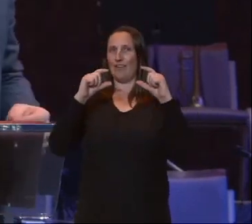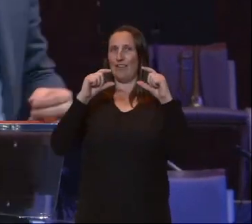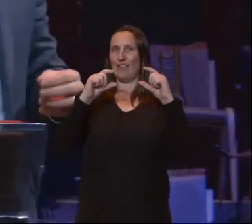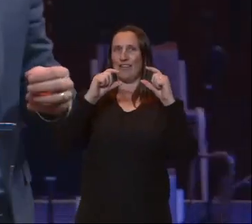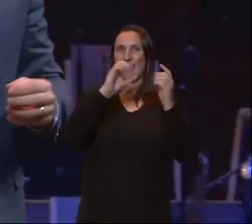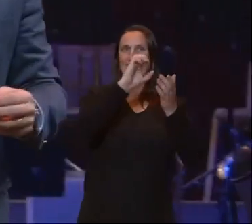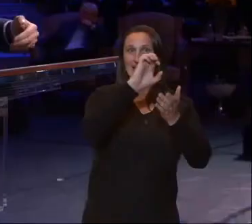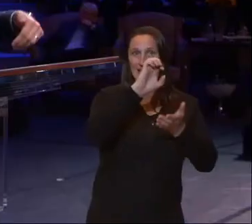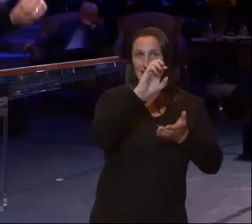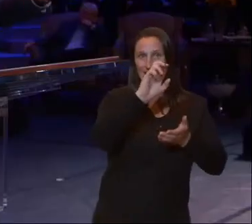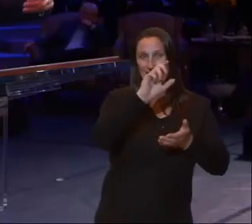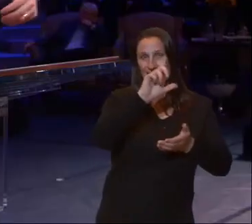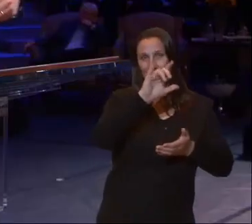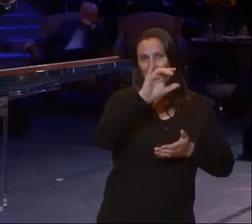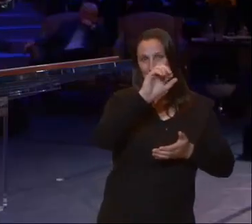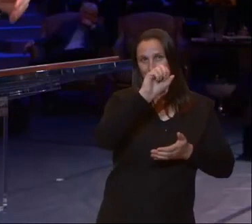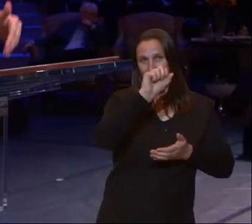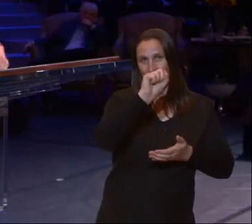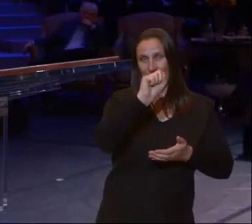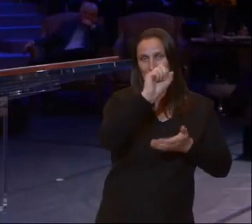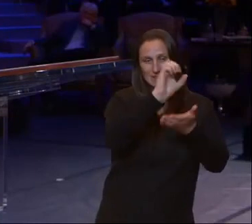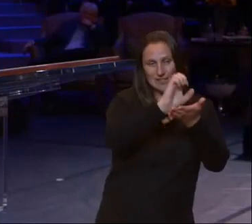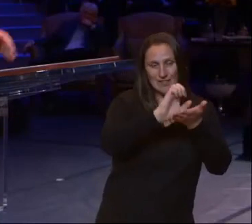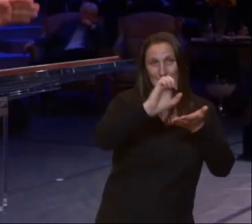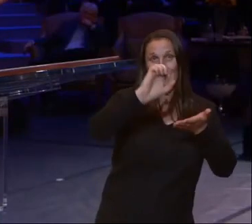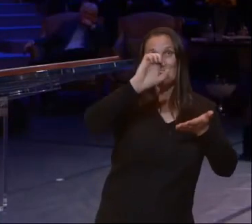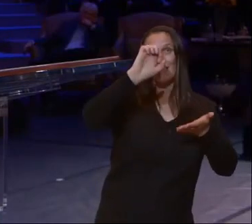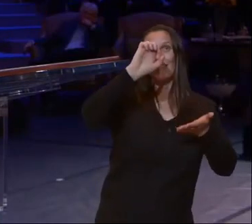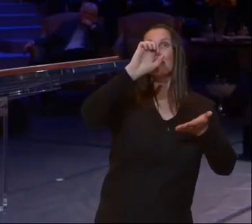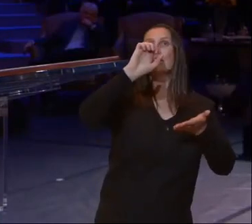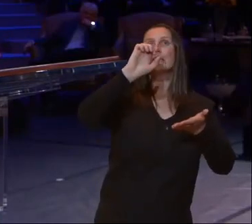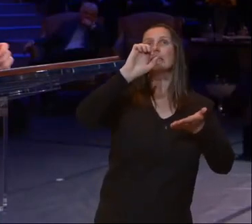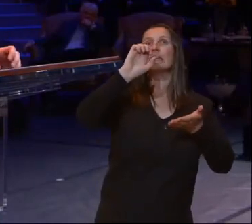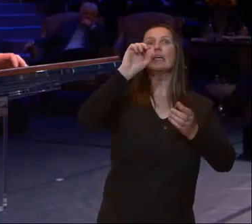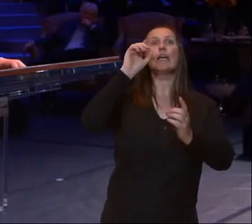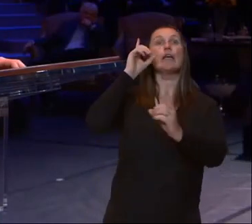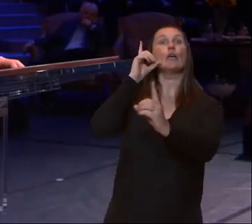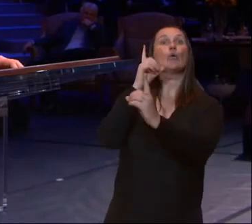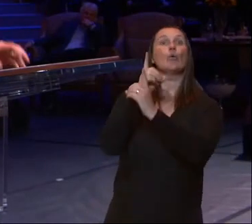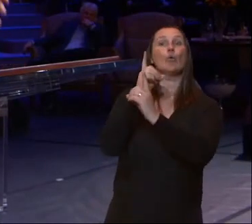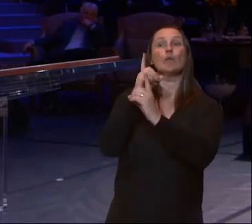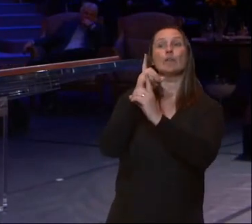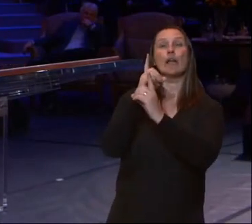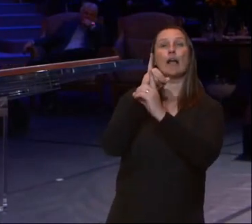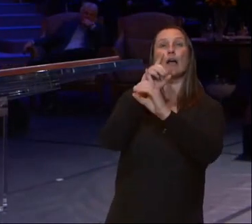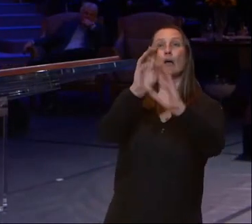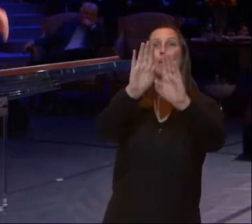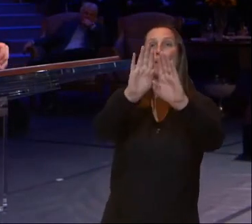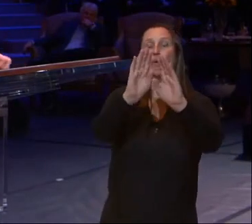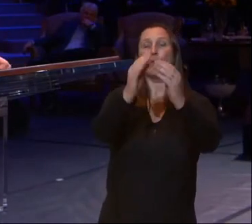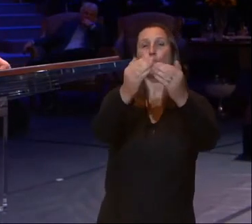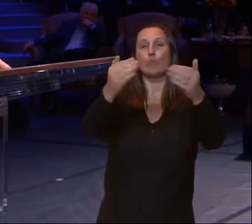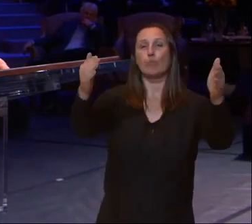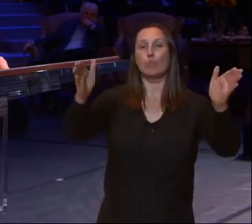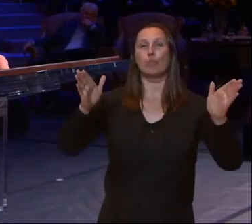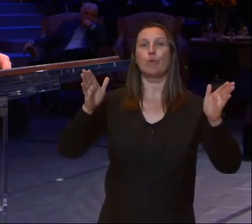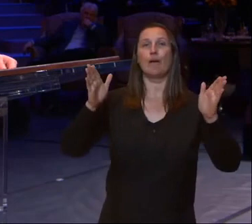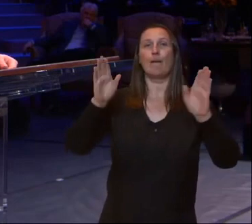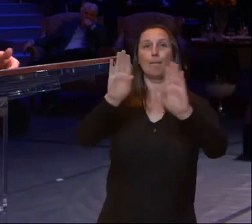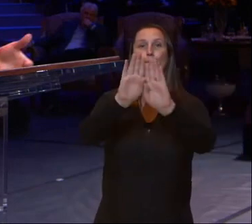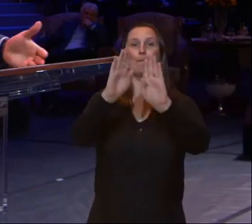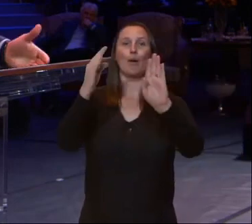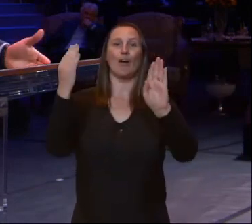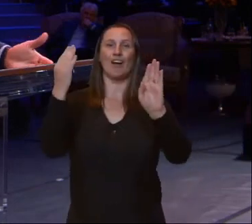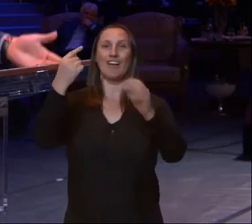Elias encontra aquela mulher quando está à porta da cidade. E essa expressão me saltou aos olhos